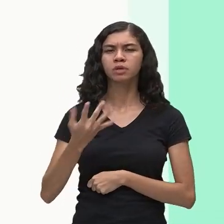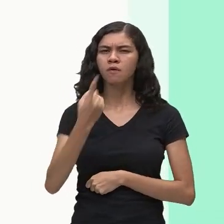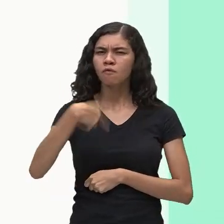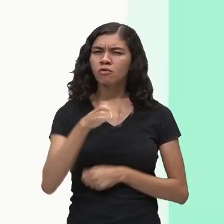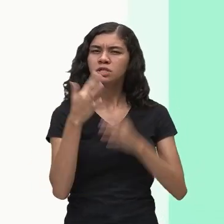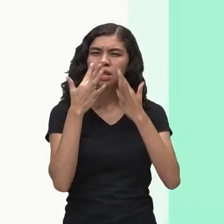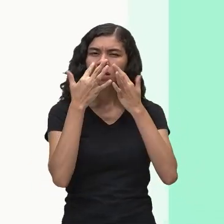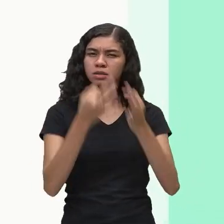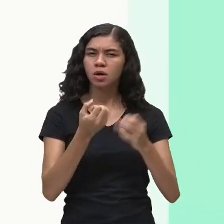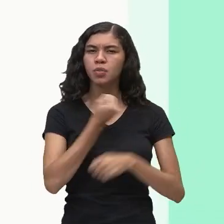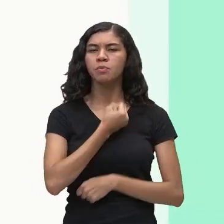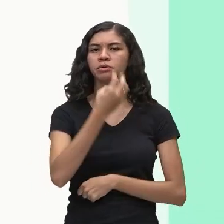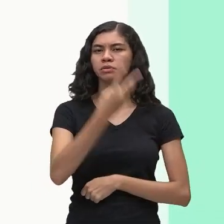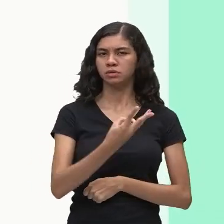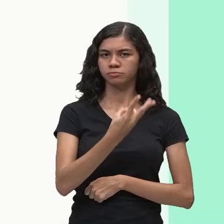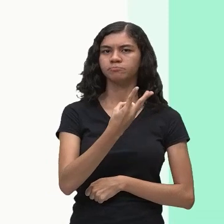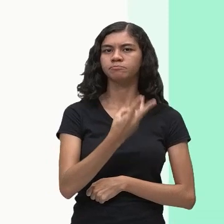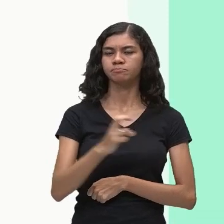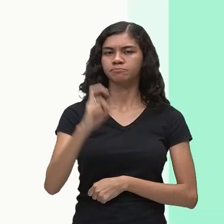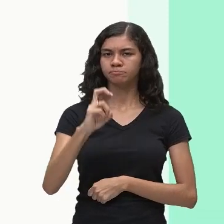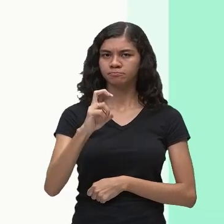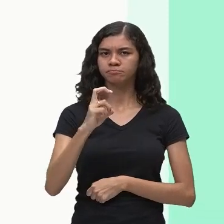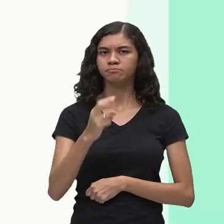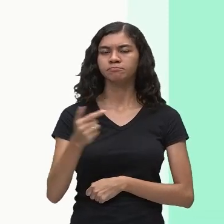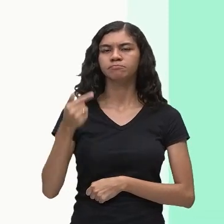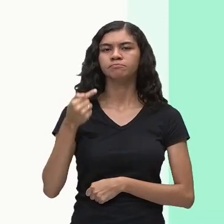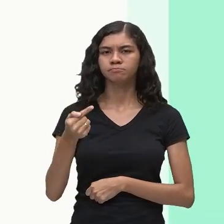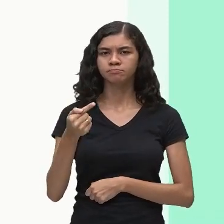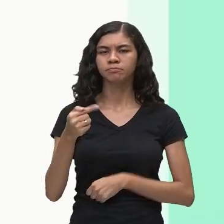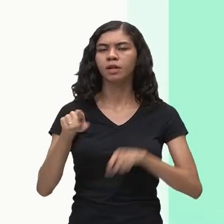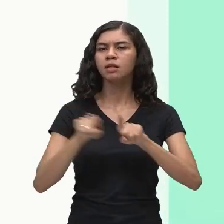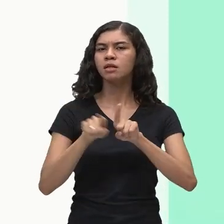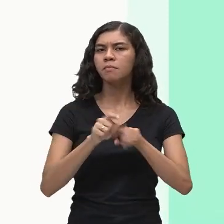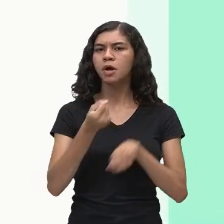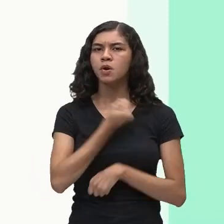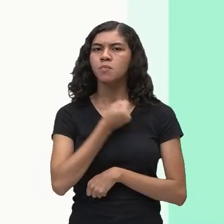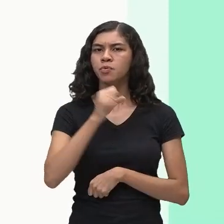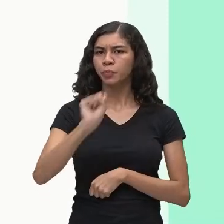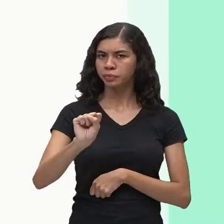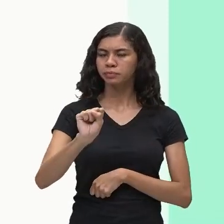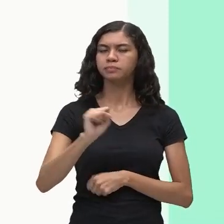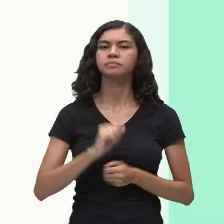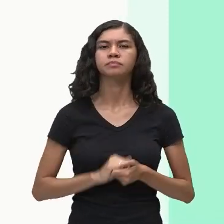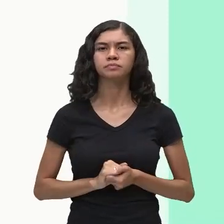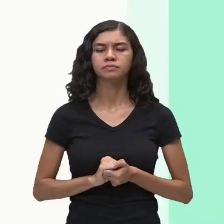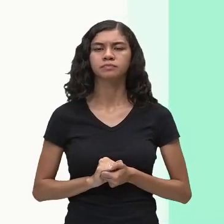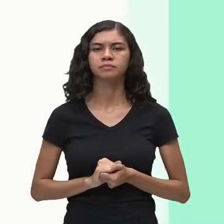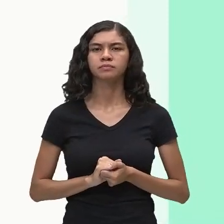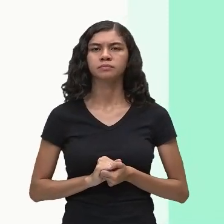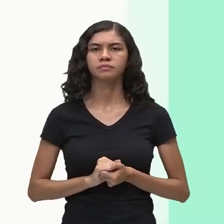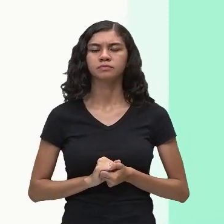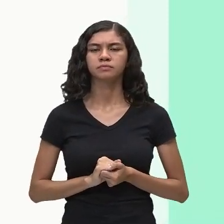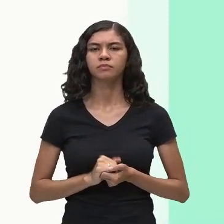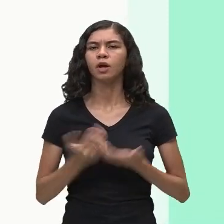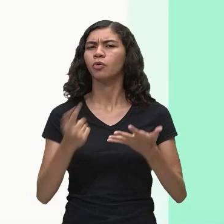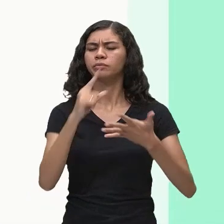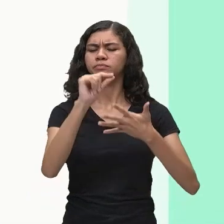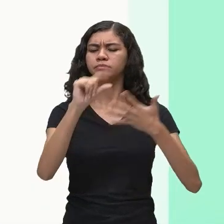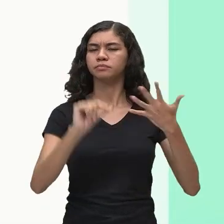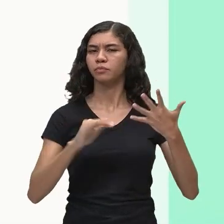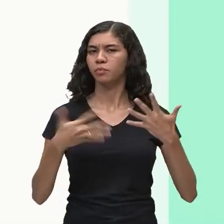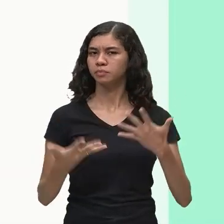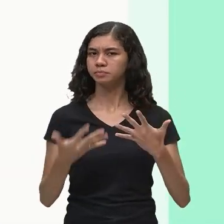número 3, no número 5, no número 7 e no número 8. Vamos então agora ver as